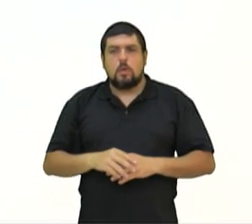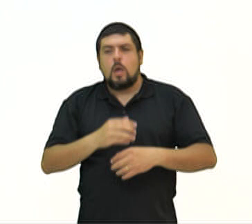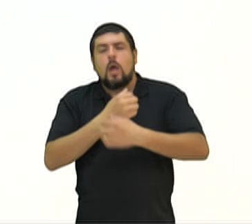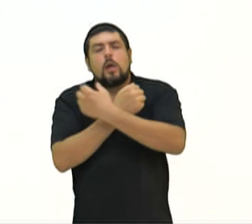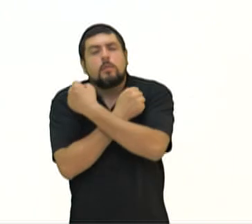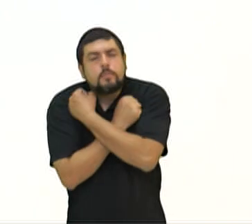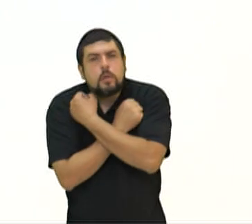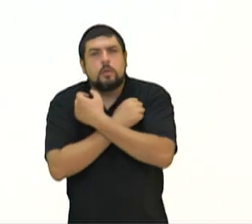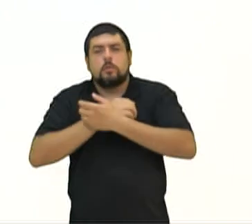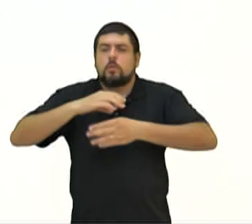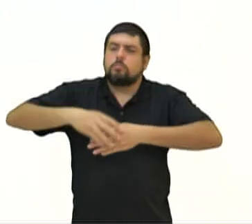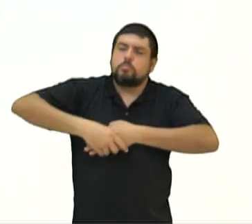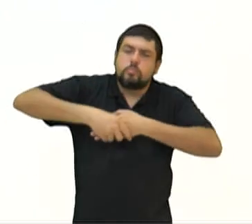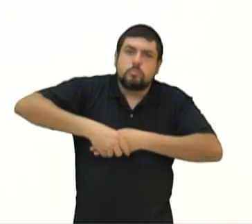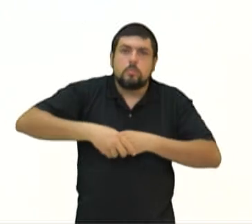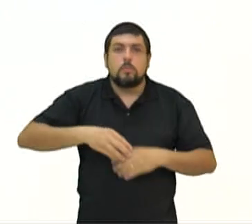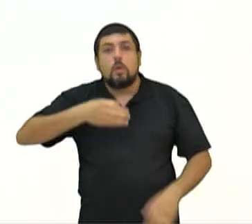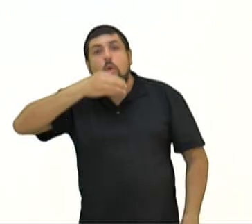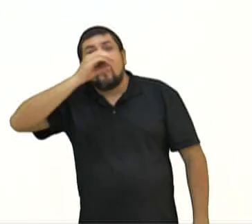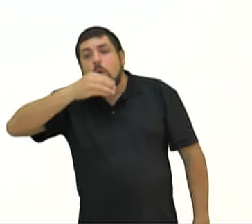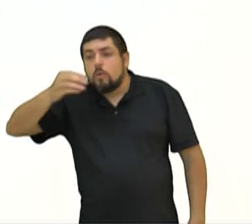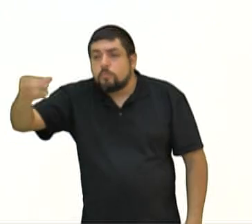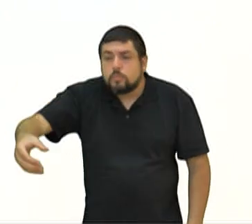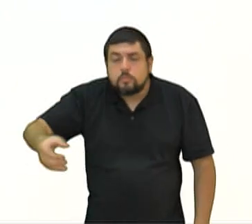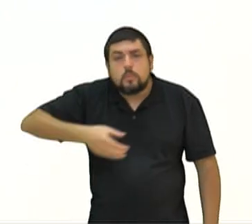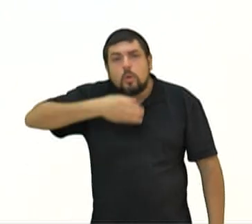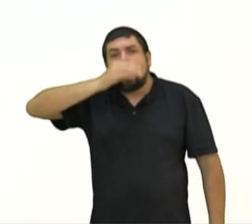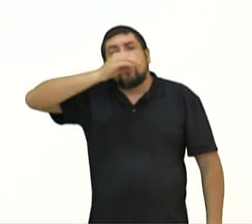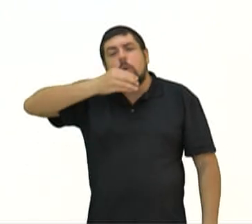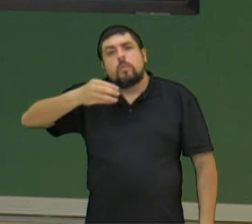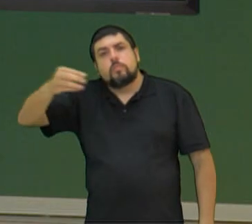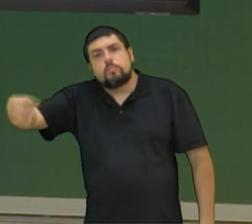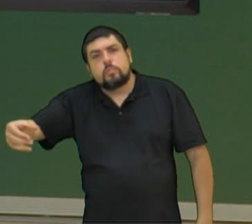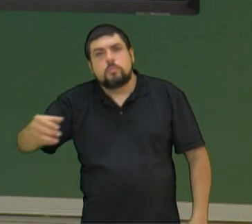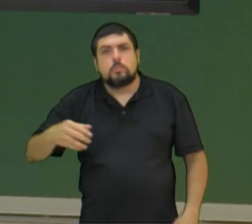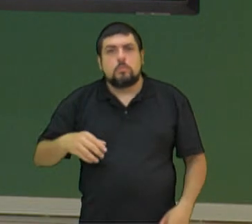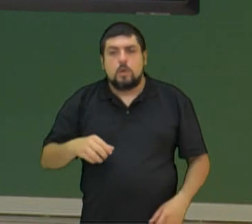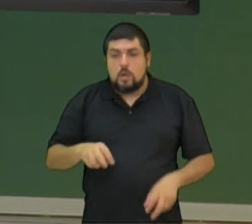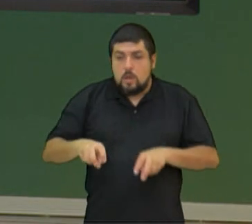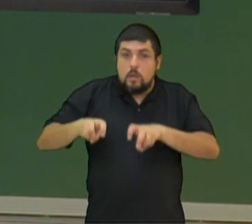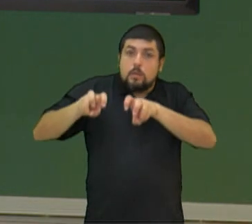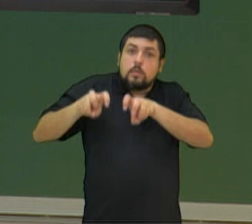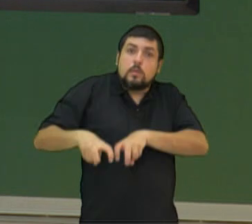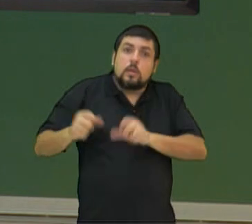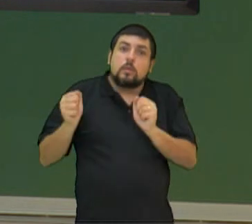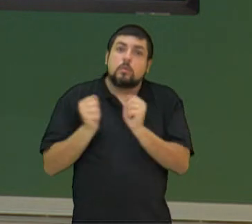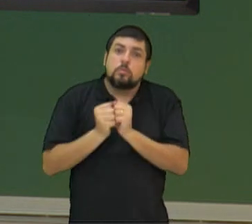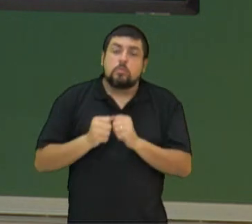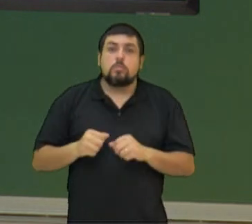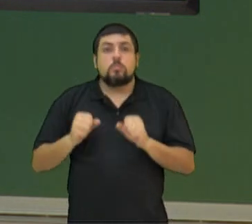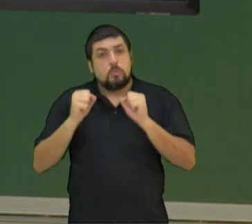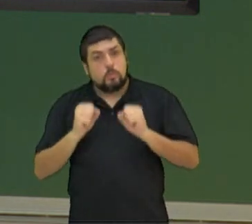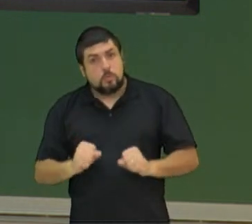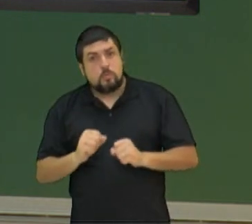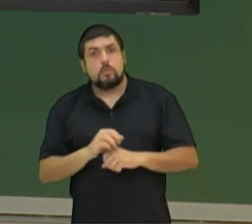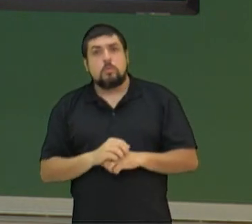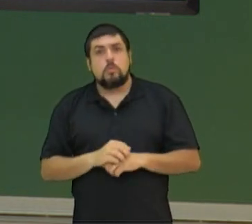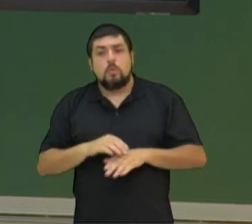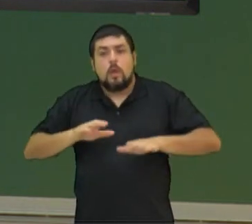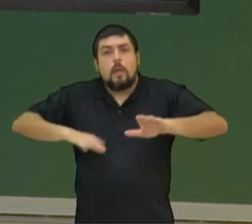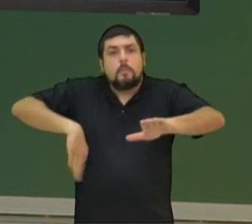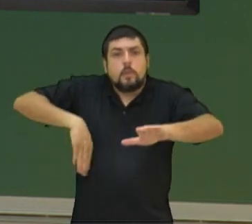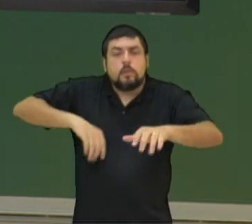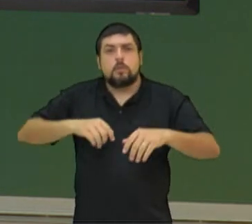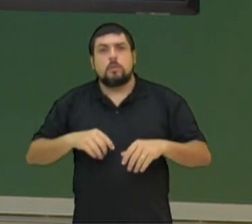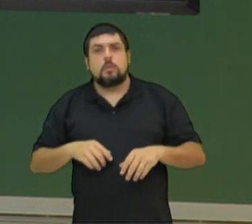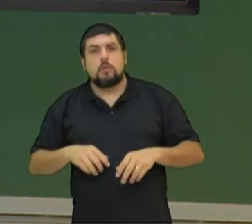Compartilhar, tomar no mesmo copo que essa pessoa, sentar no mesmo local onde ela esteve sentada, piscina, usar o mesmo